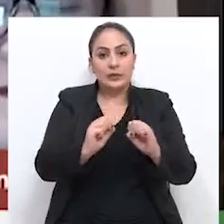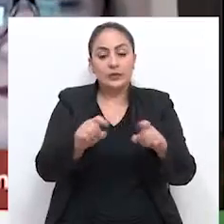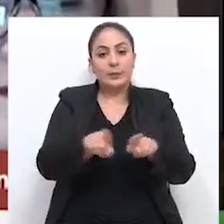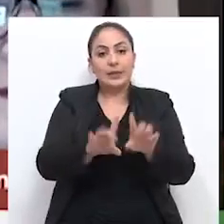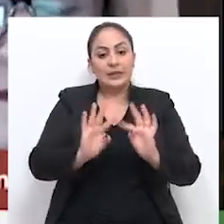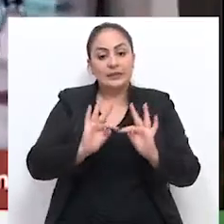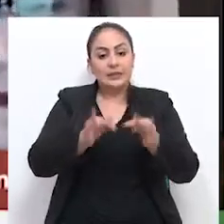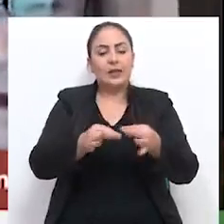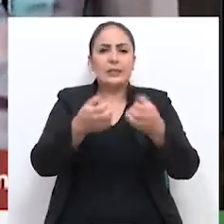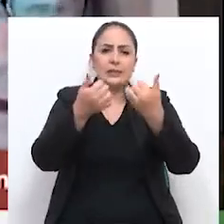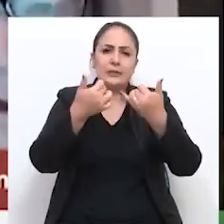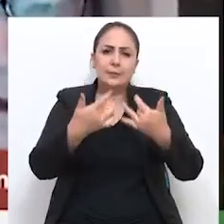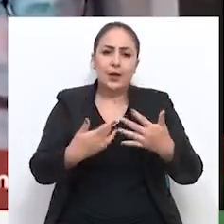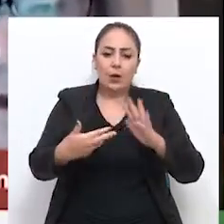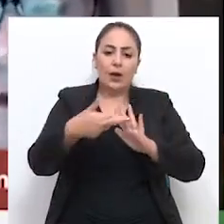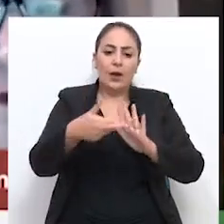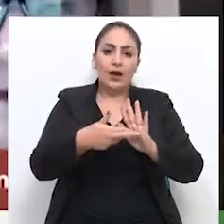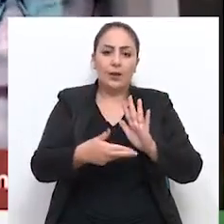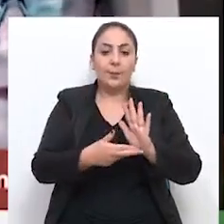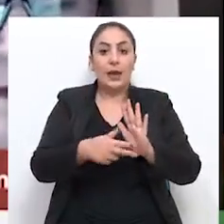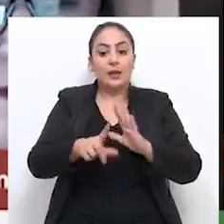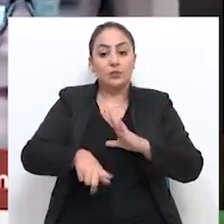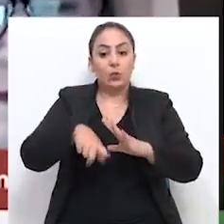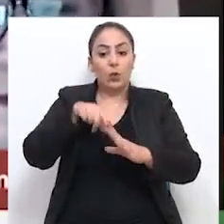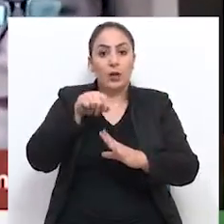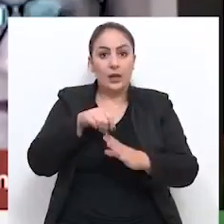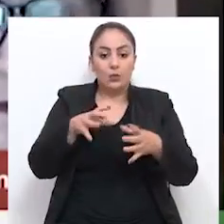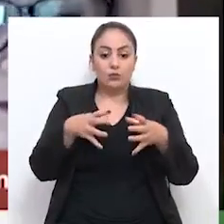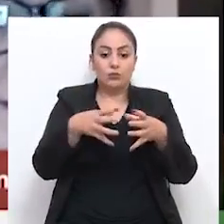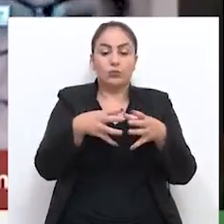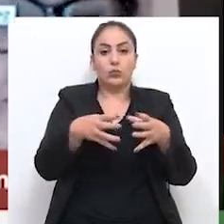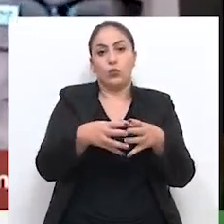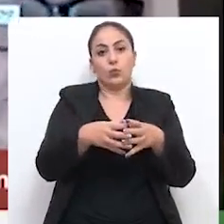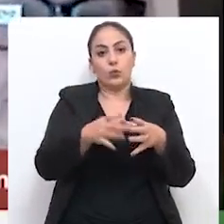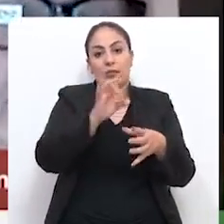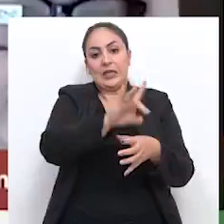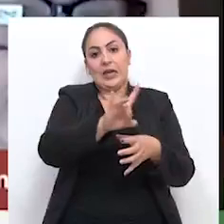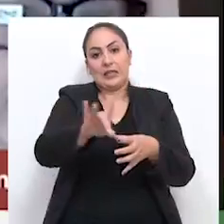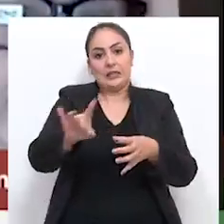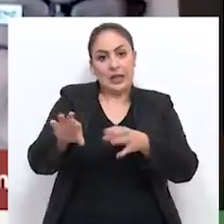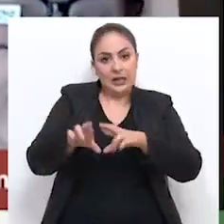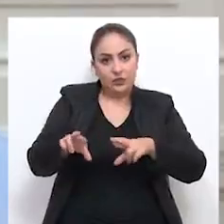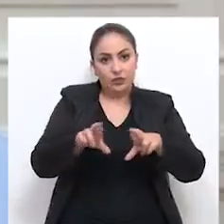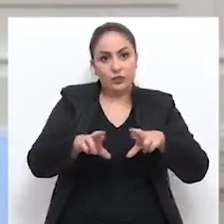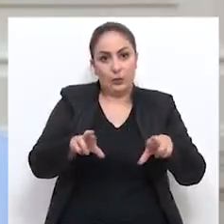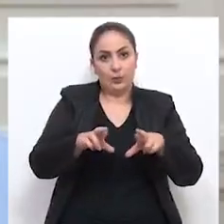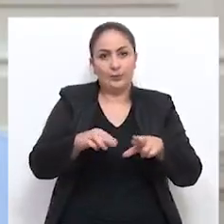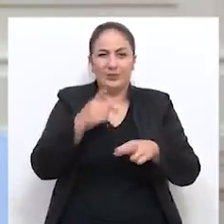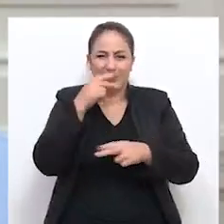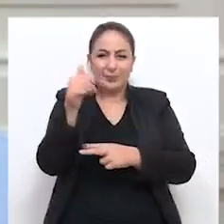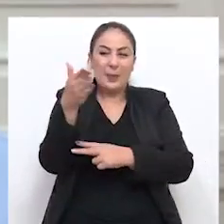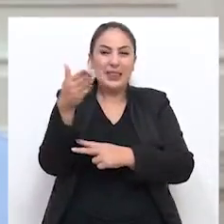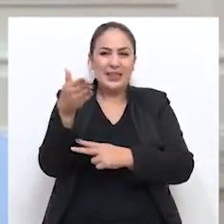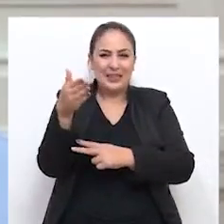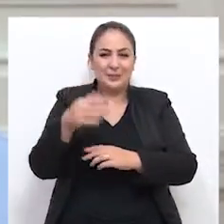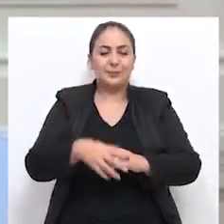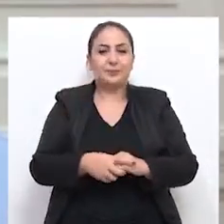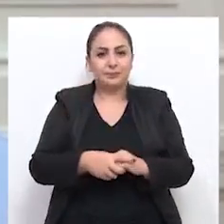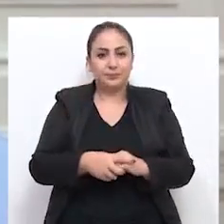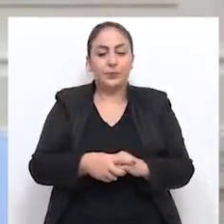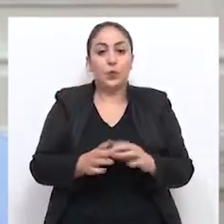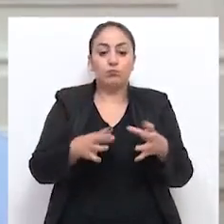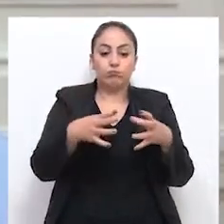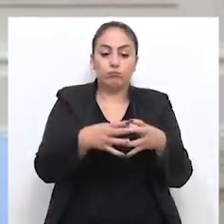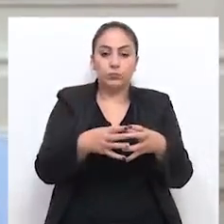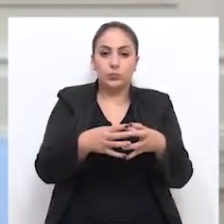secretários e técnicos, explicou os critérios para a definição da bandeira de cada região. É um conjunto de regras,